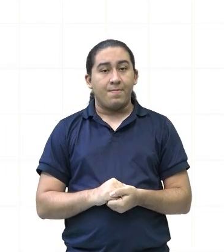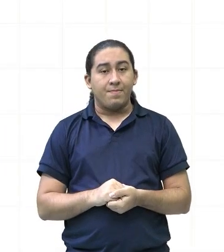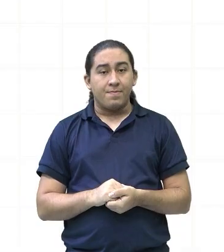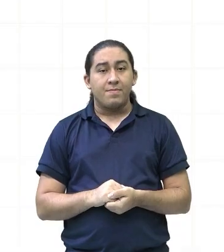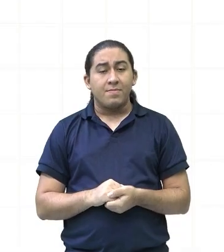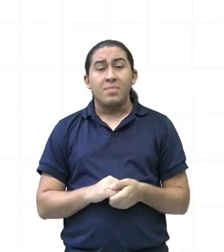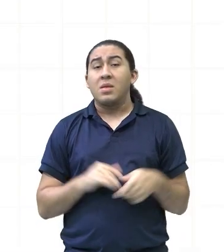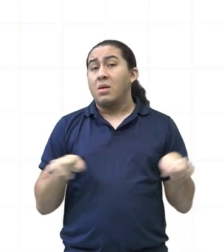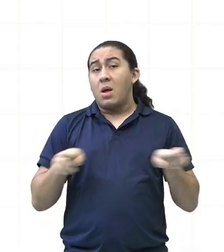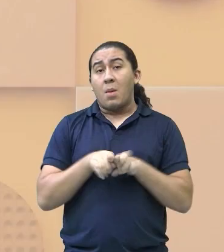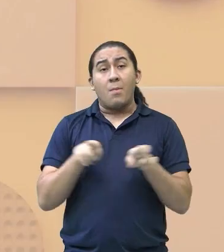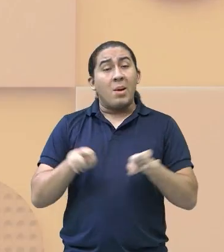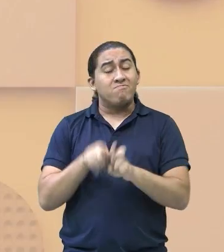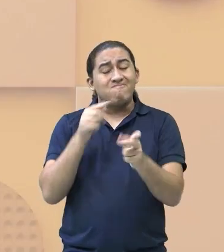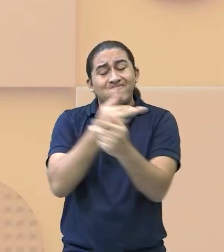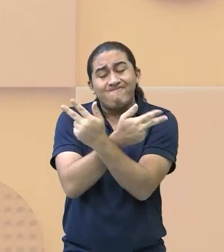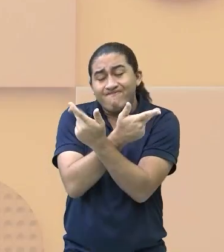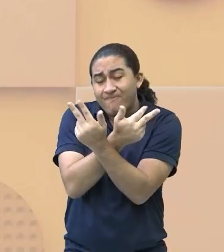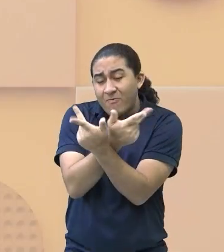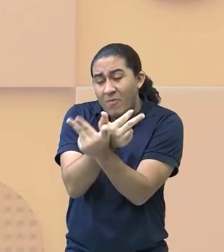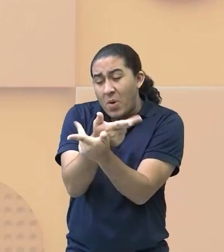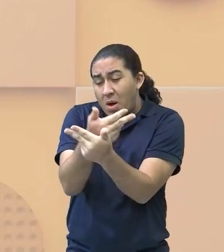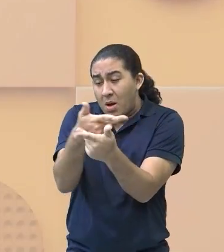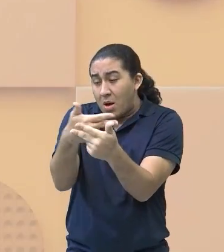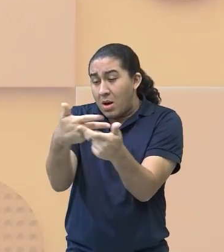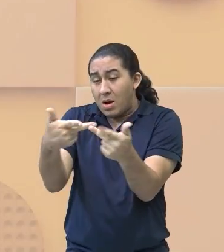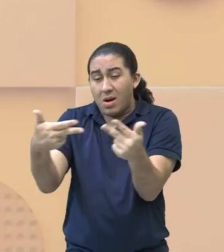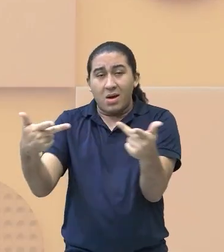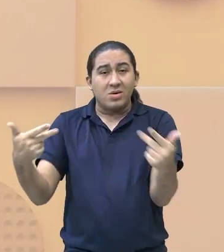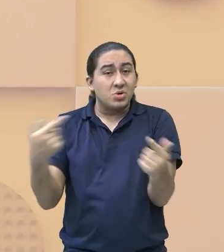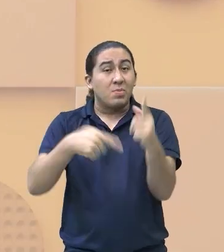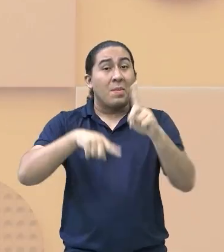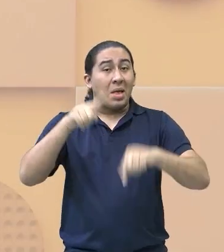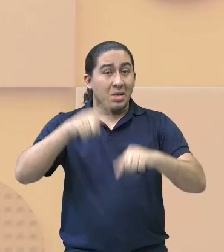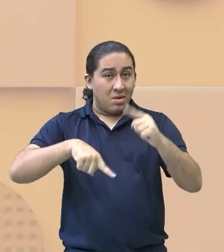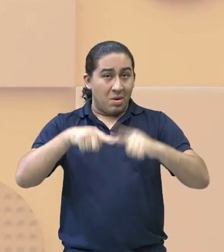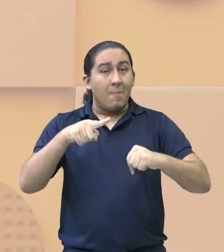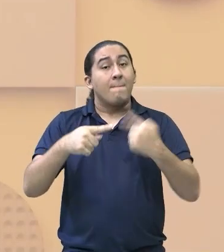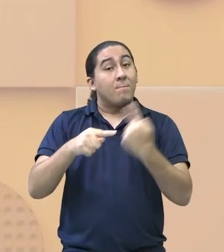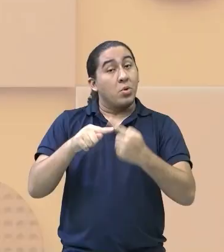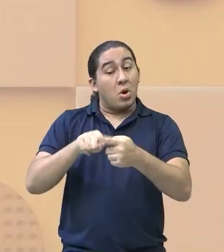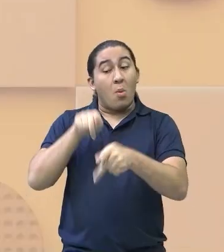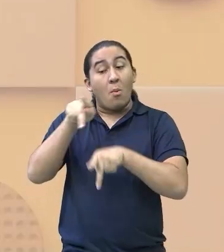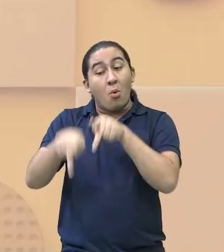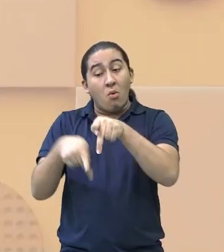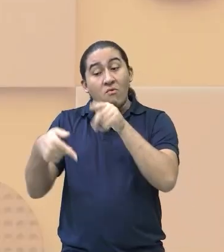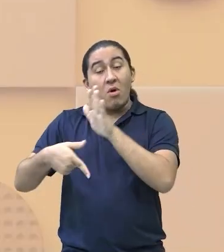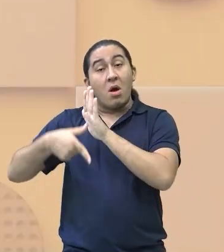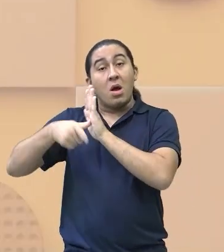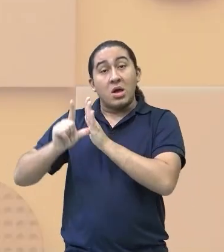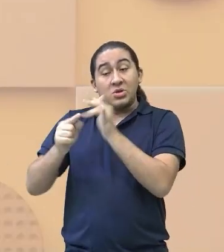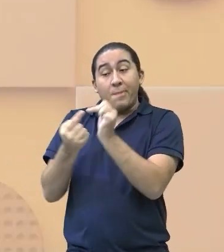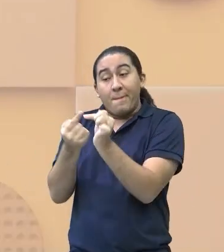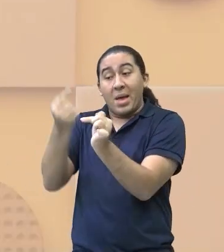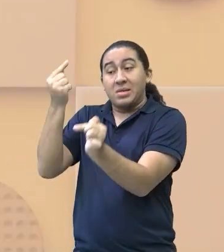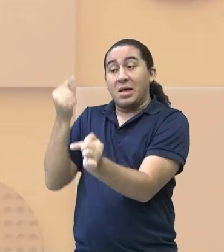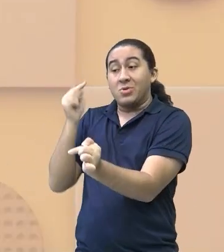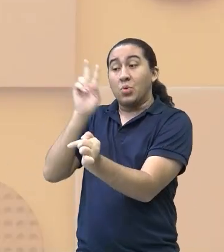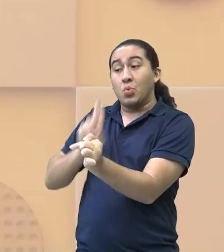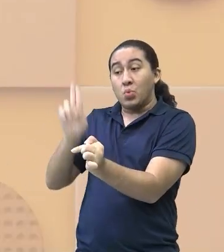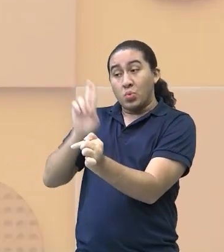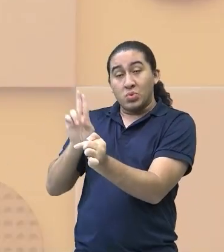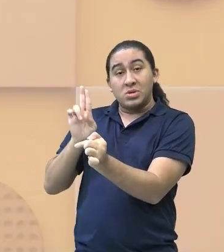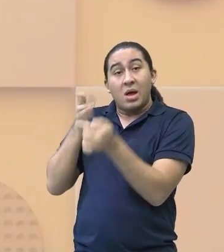etc, porque são vários deixados, então, que os seres humanos, ao longo da história, eles deixam, então, para a